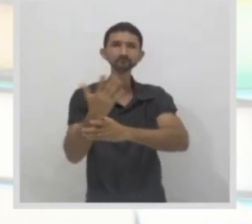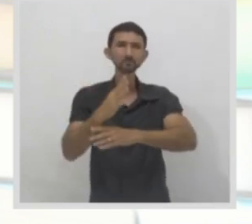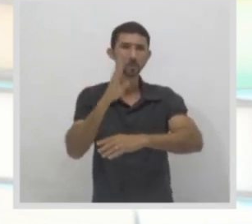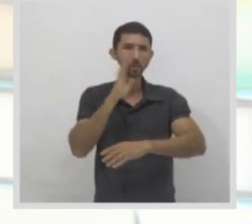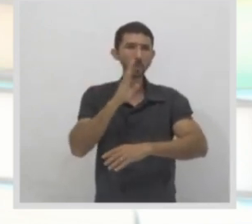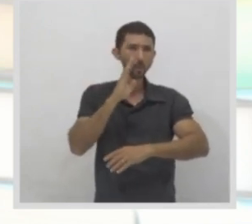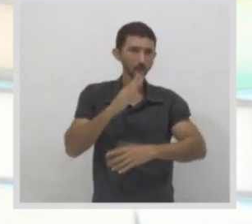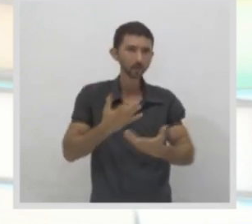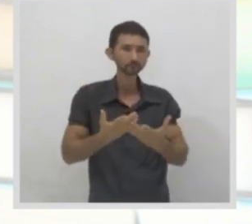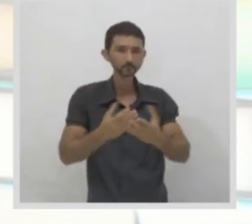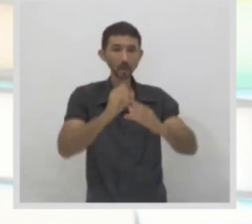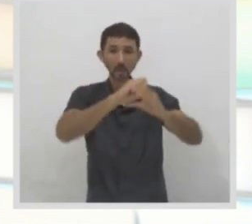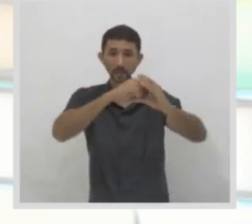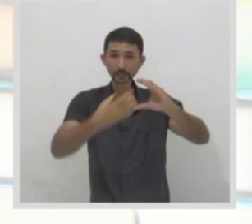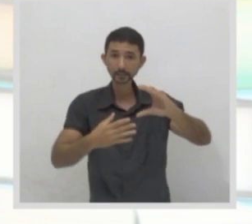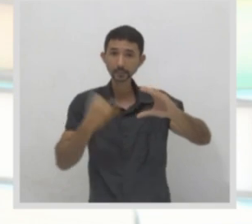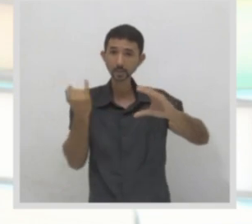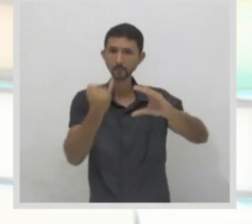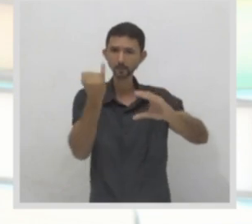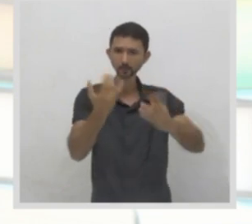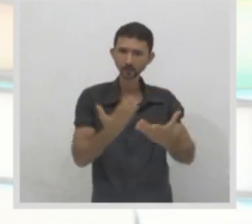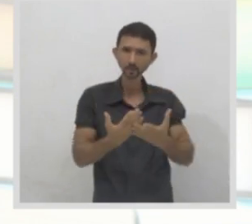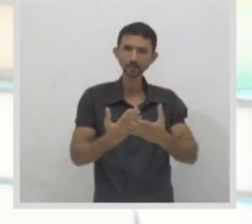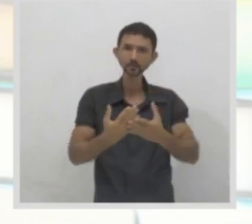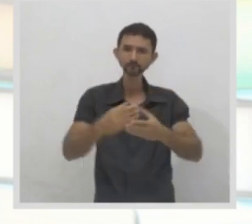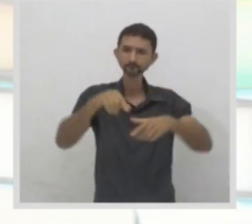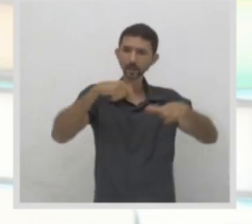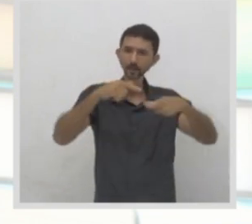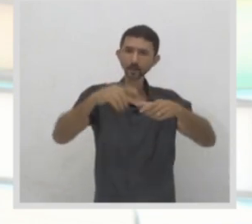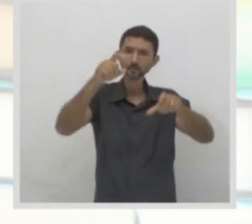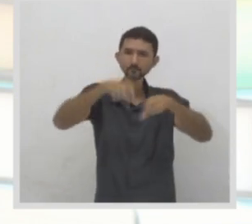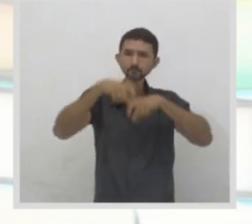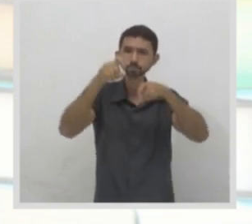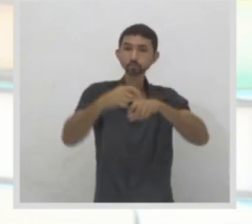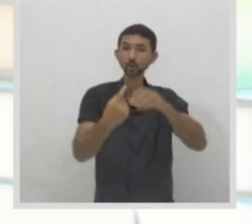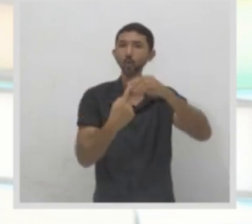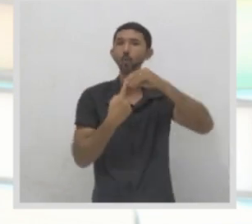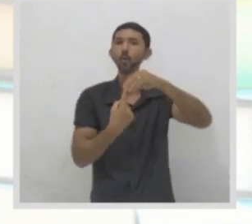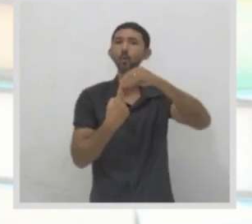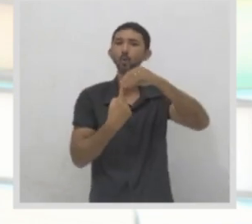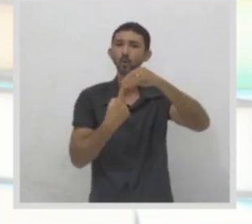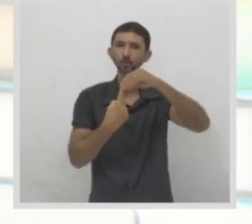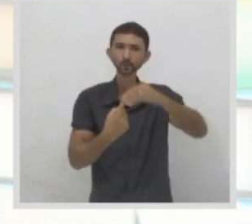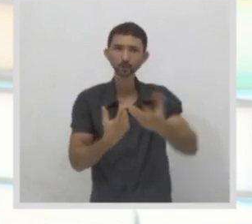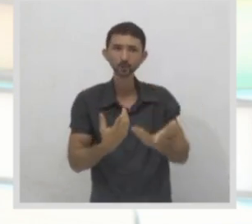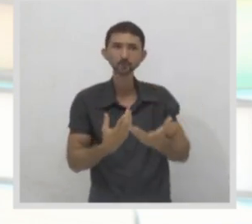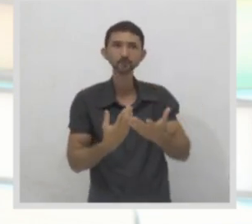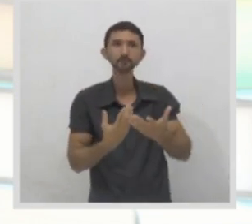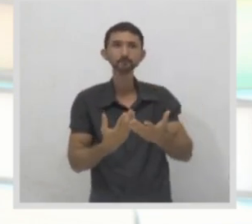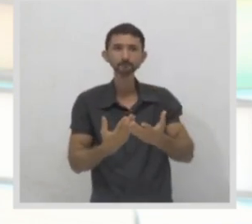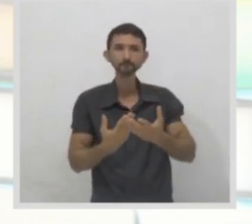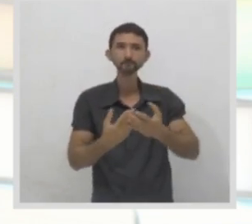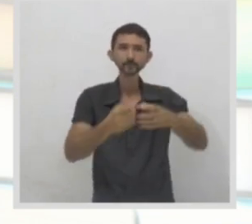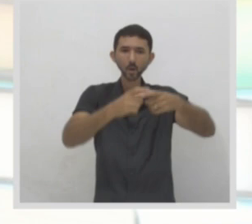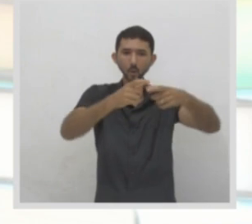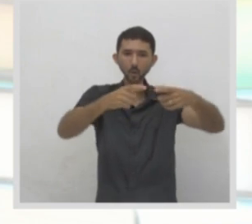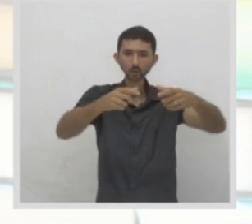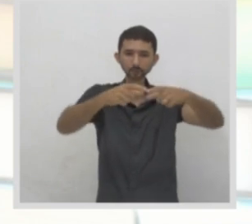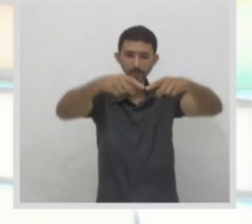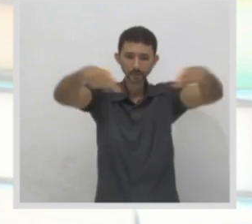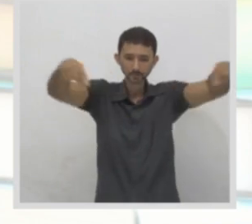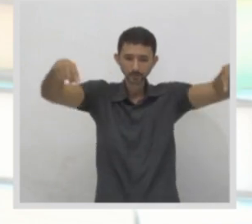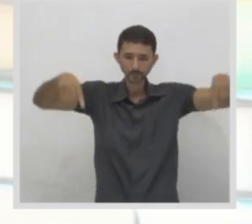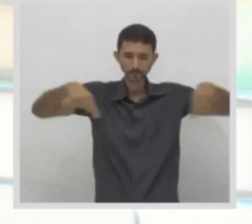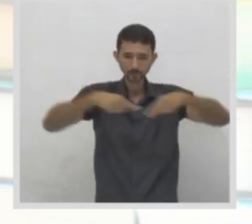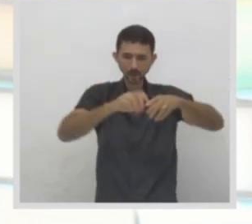algumas características importantes, que ela é uma monocultura, ou seja, ela é uma cultura única, num grande latifúndio, e ela